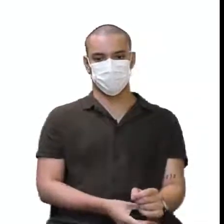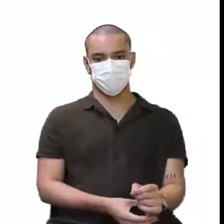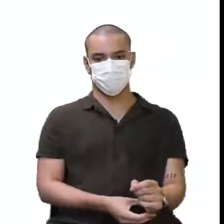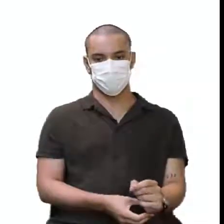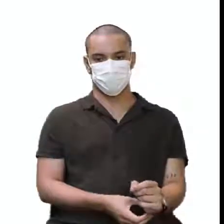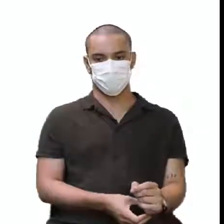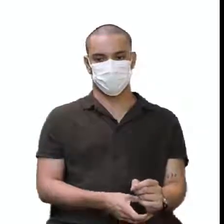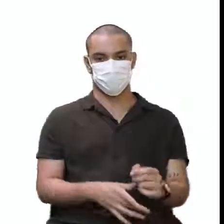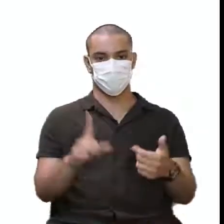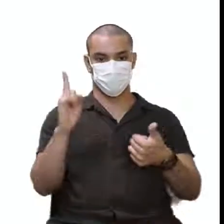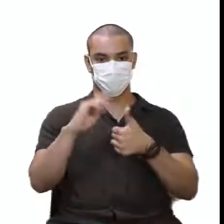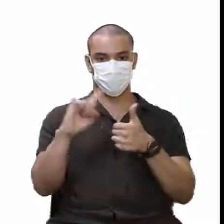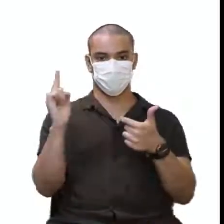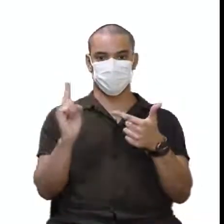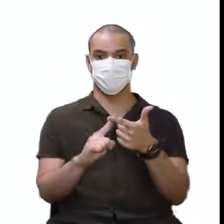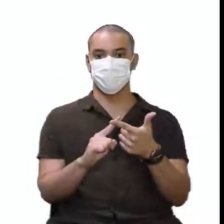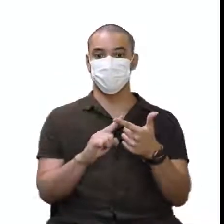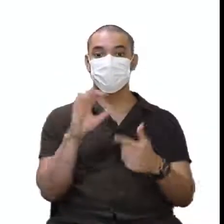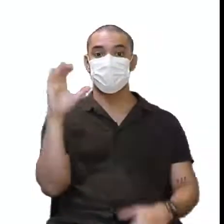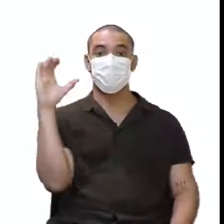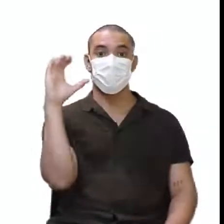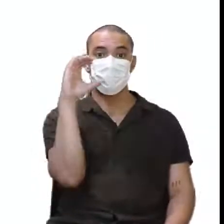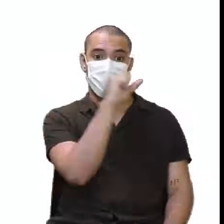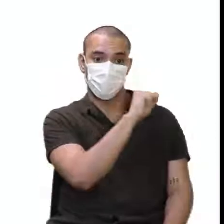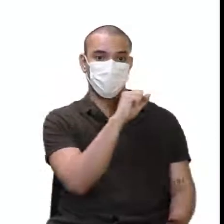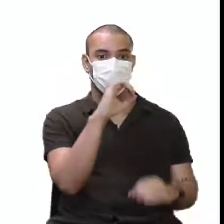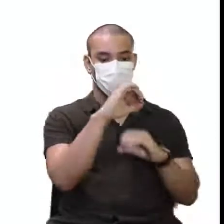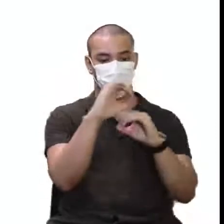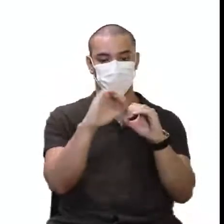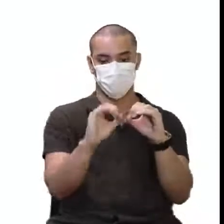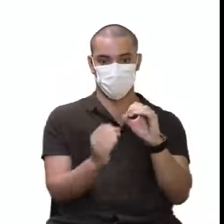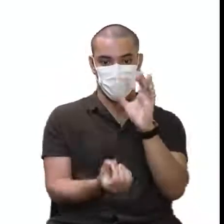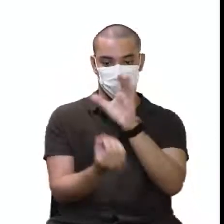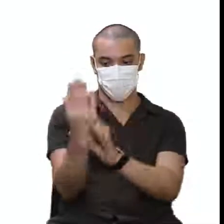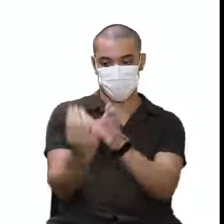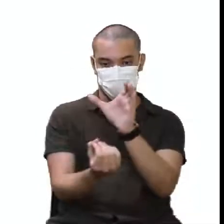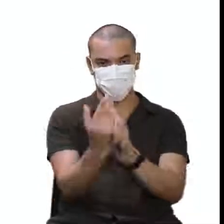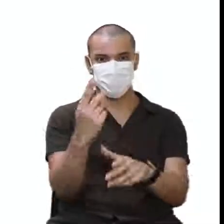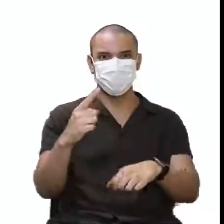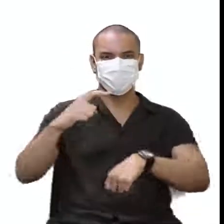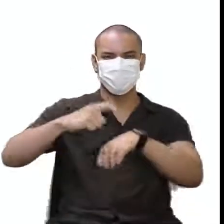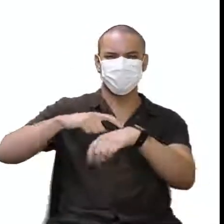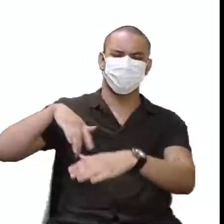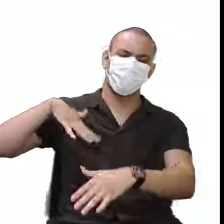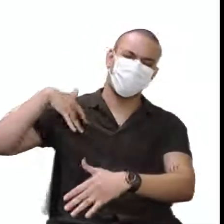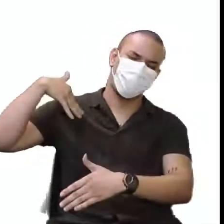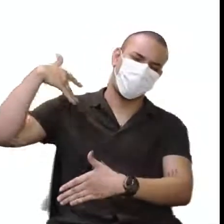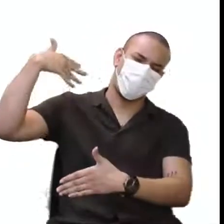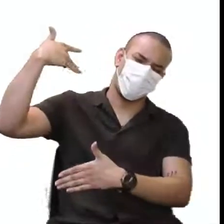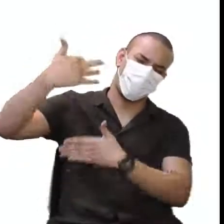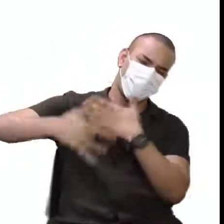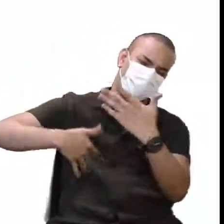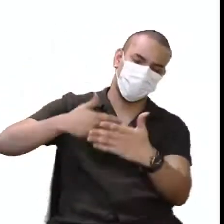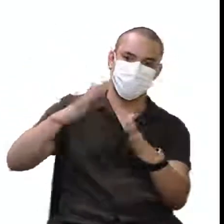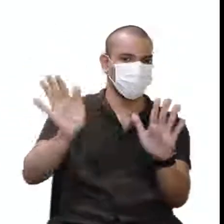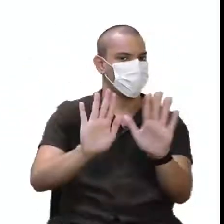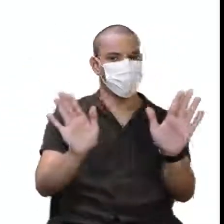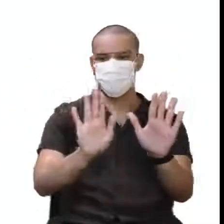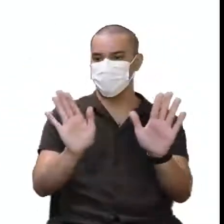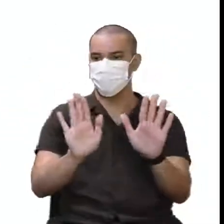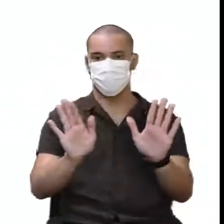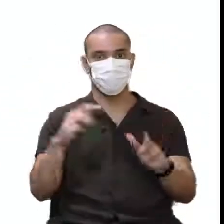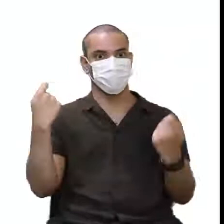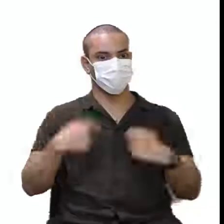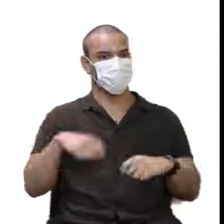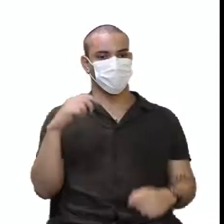ciclo reprodutivo, curto. Por quê? Porque ele não tinha esse tempo todo não, né, galera? Não tinha, sabe Deus quanto tempo ele ia